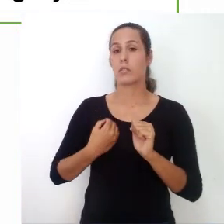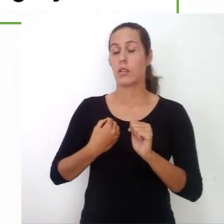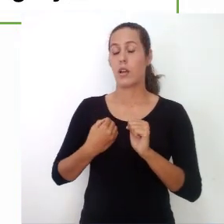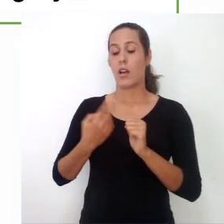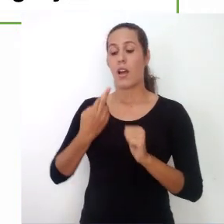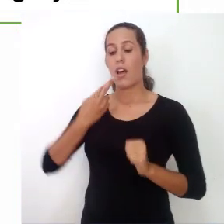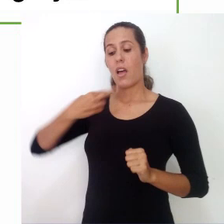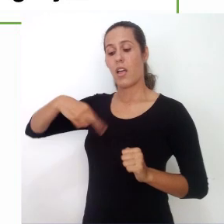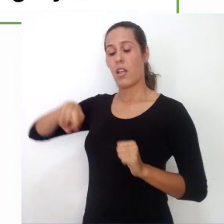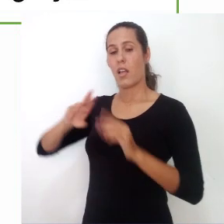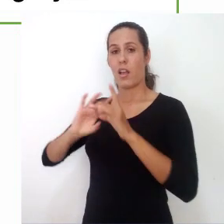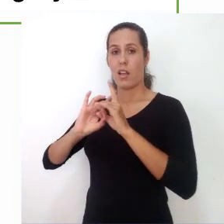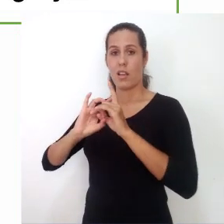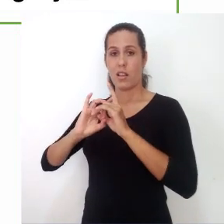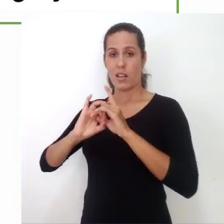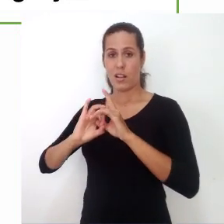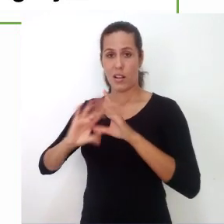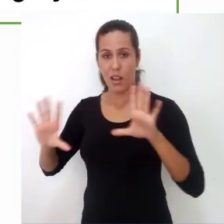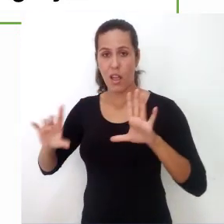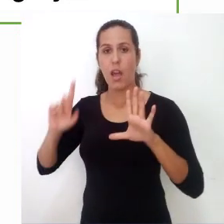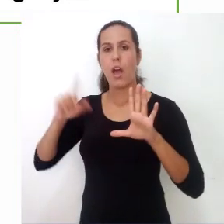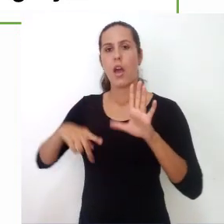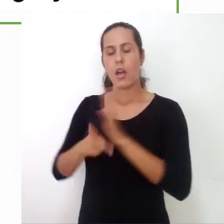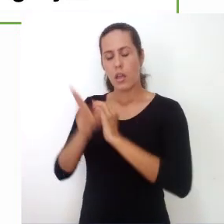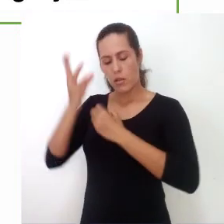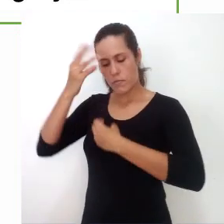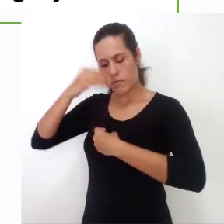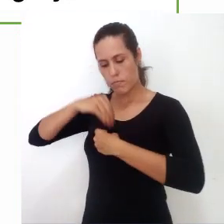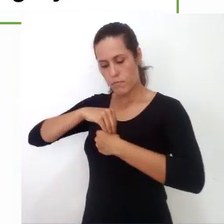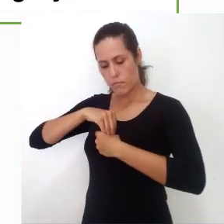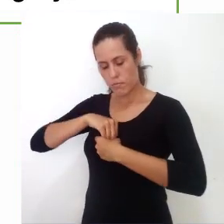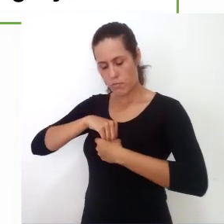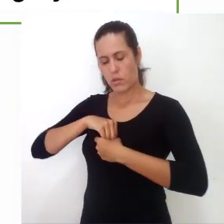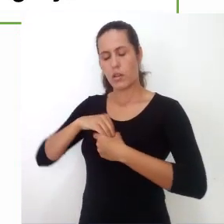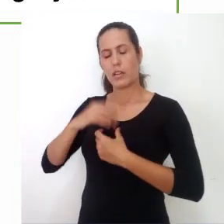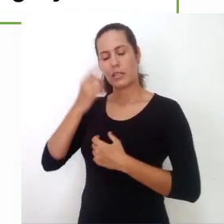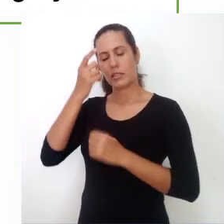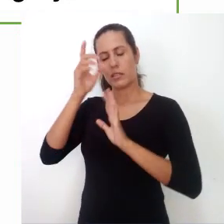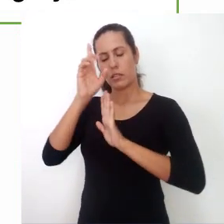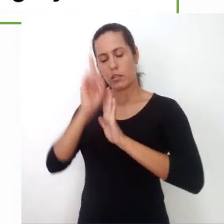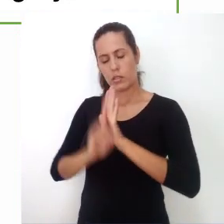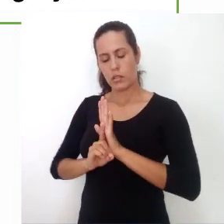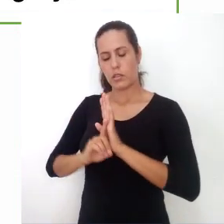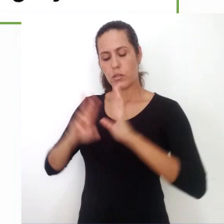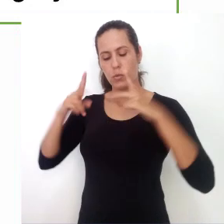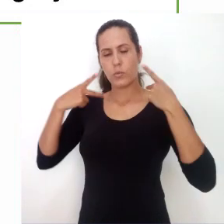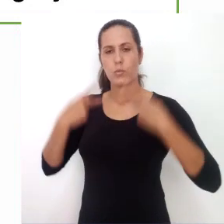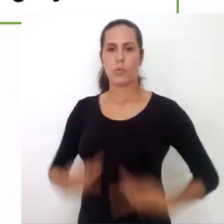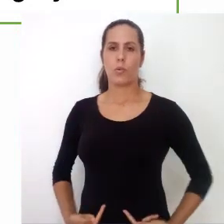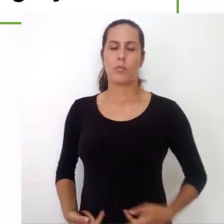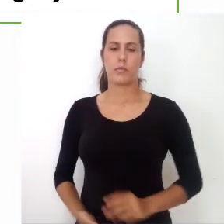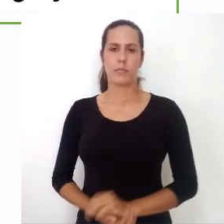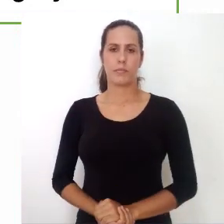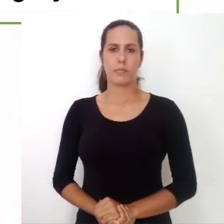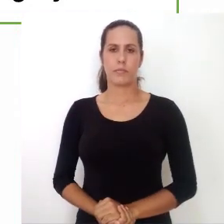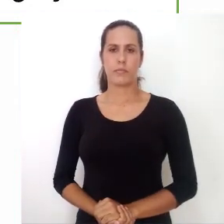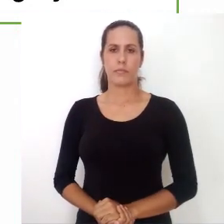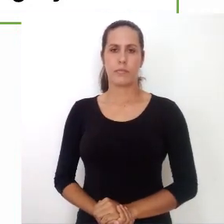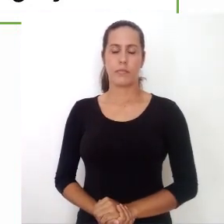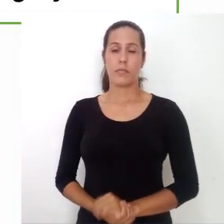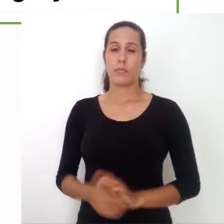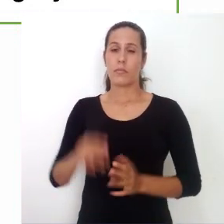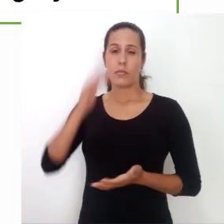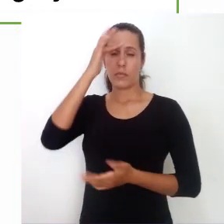religiosa também está no âmago, quer dizer, na essência dos direitos do homem, ou seja, professar sua